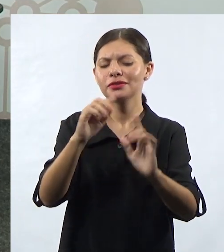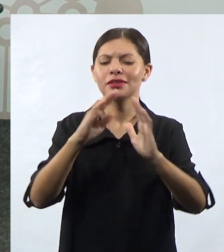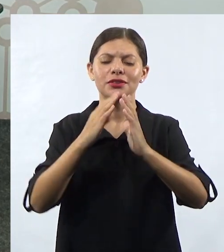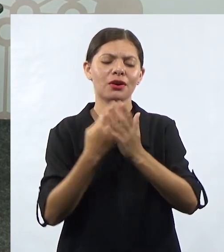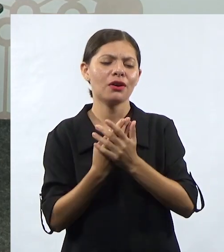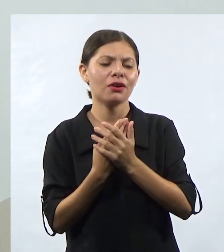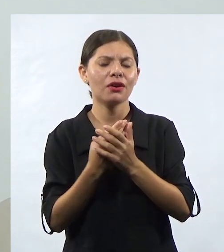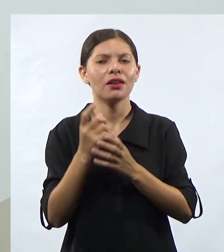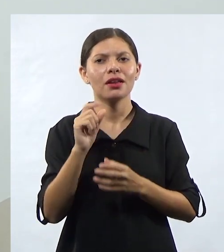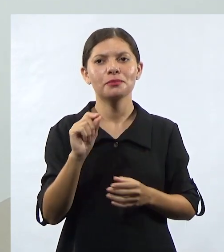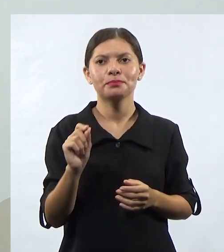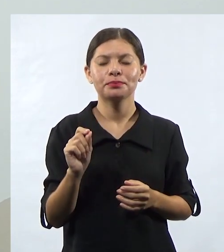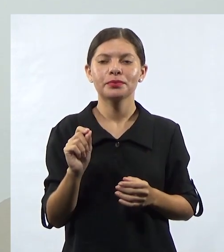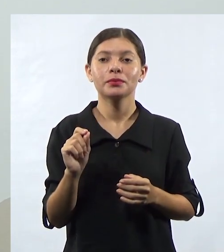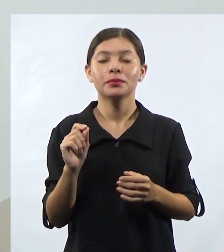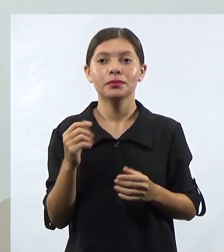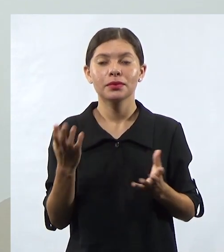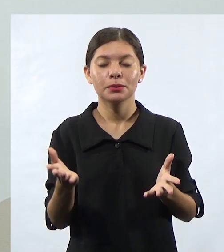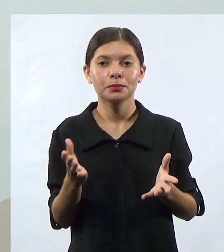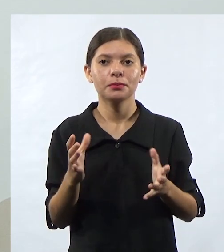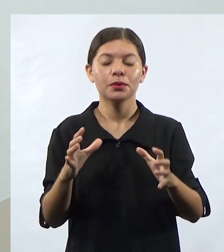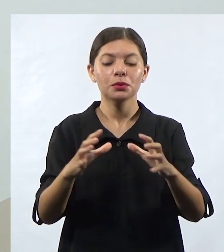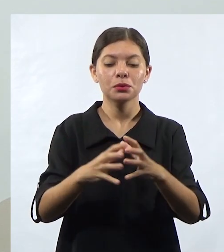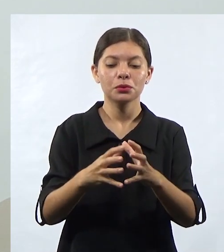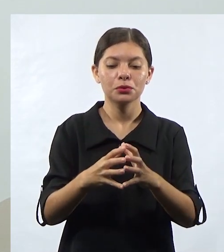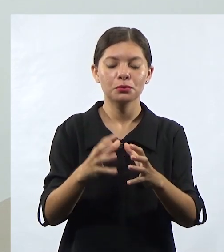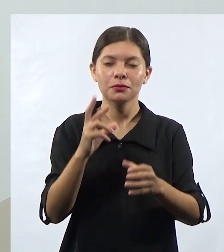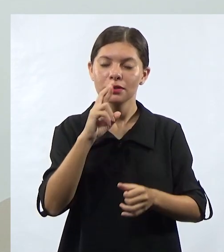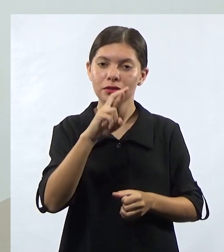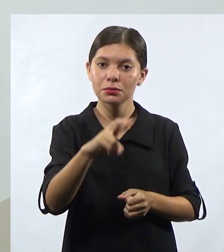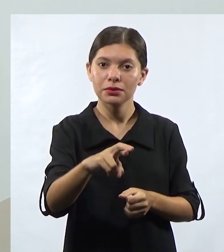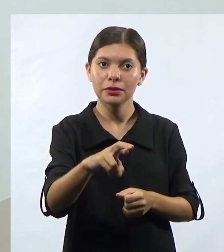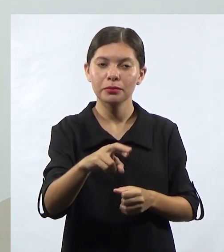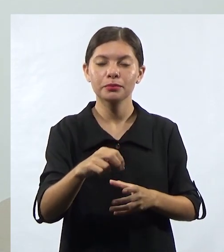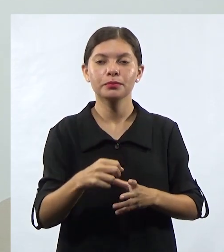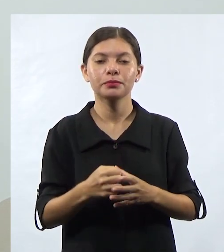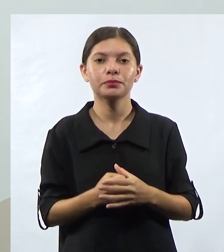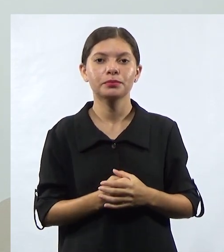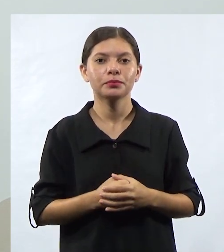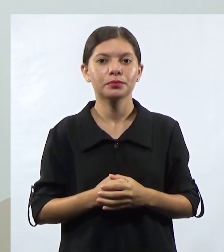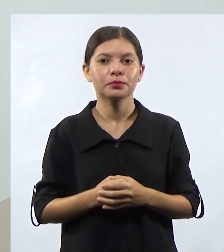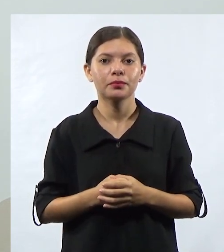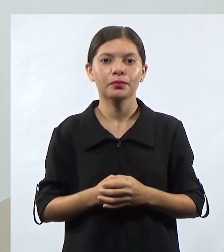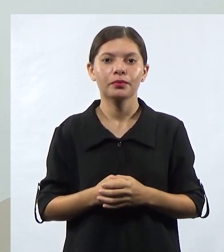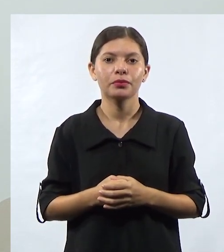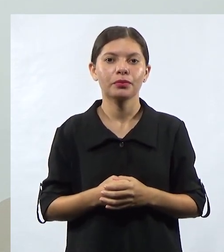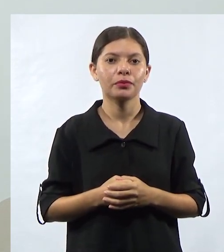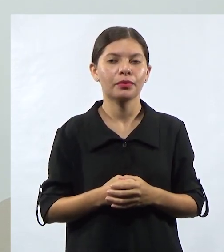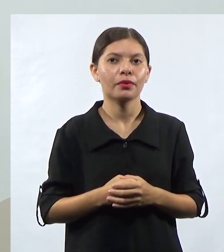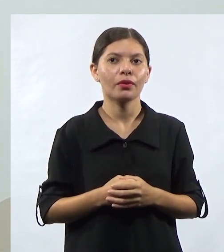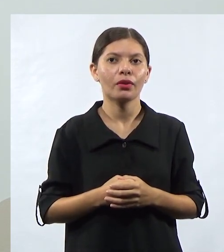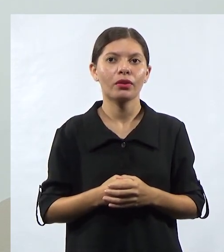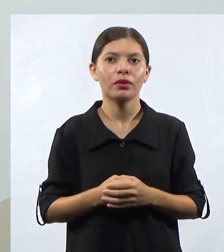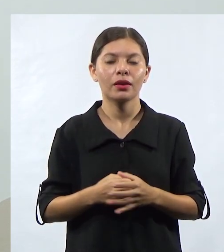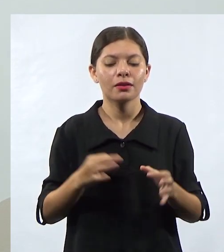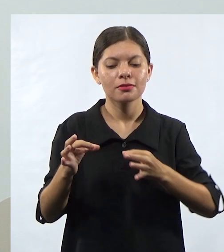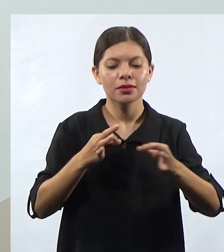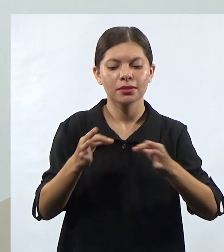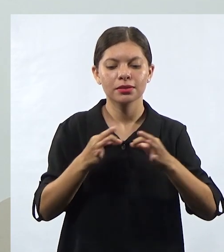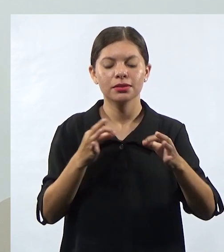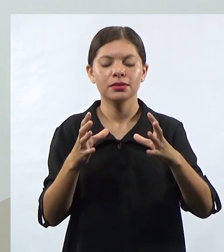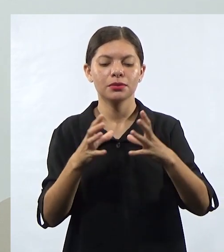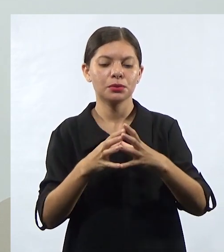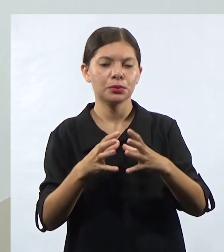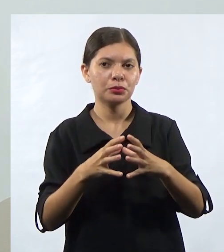da escola. Então, o grupo vai dar essa resposta para o mediador, para quem está coordenando